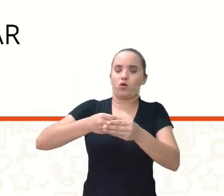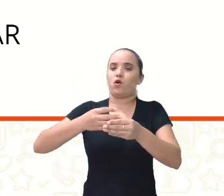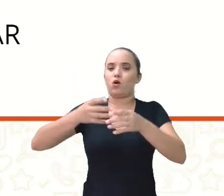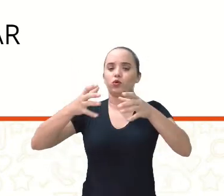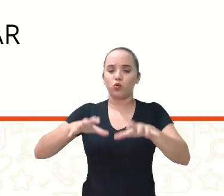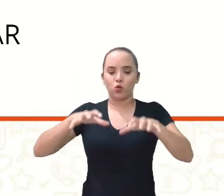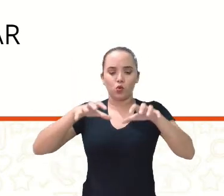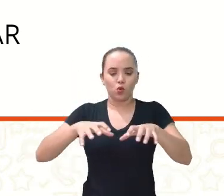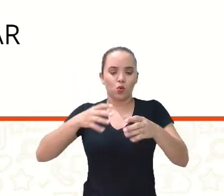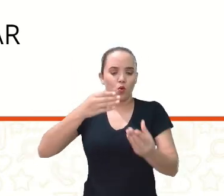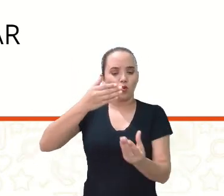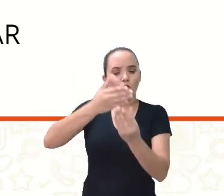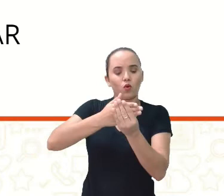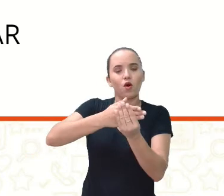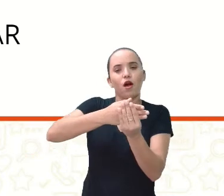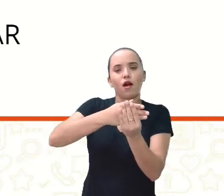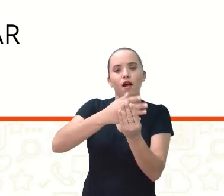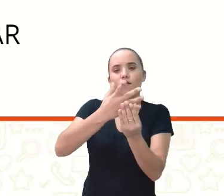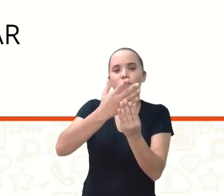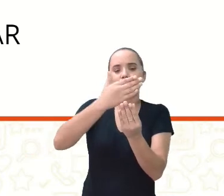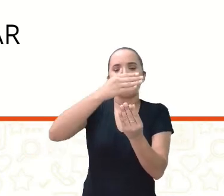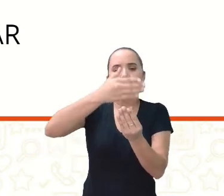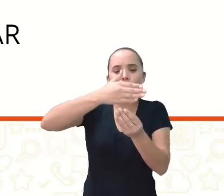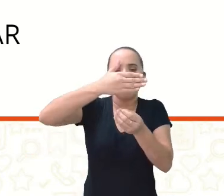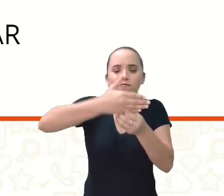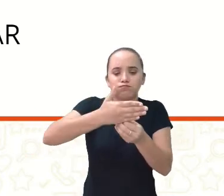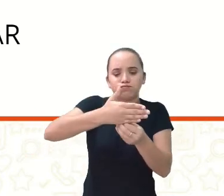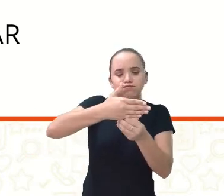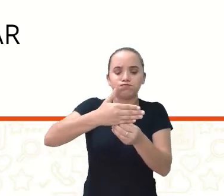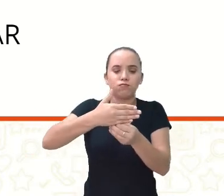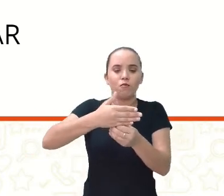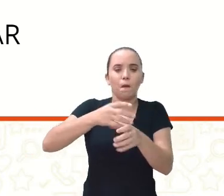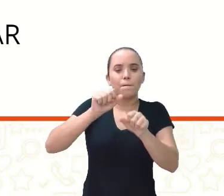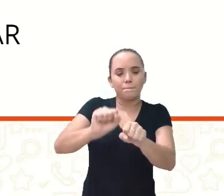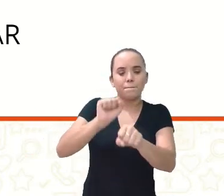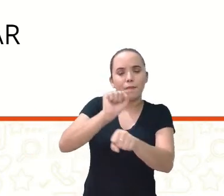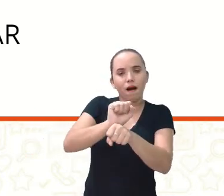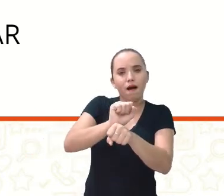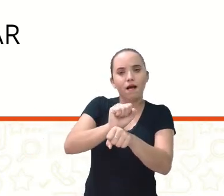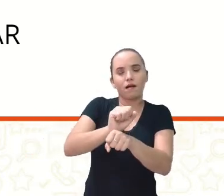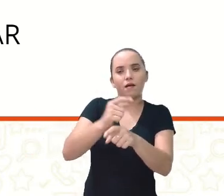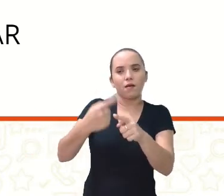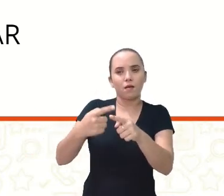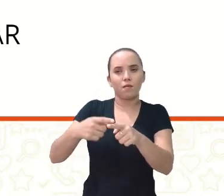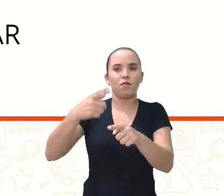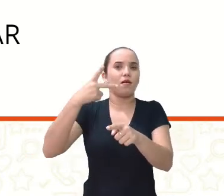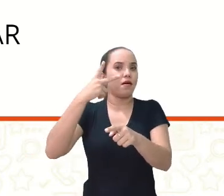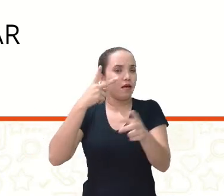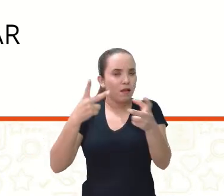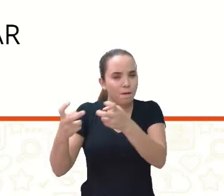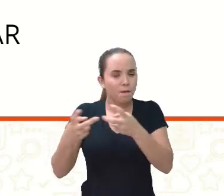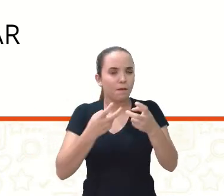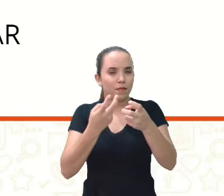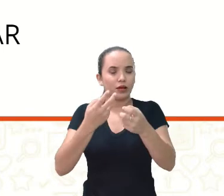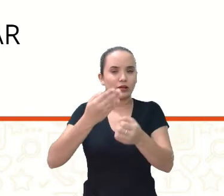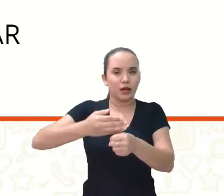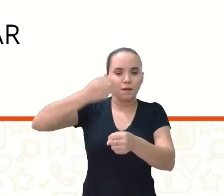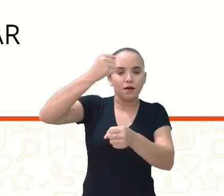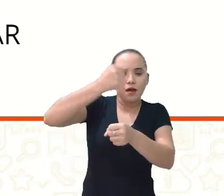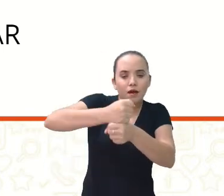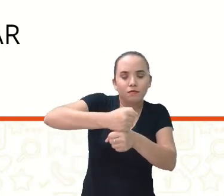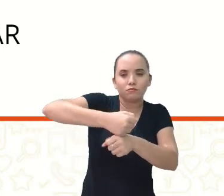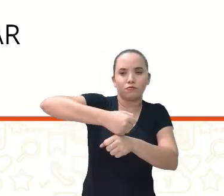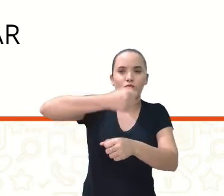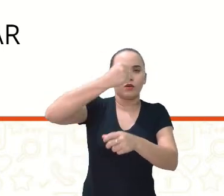fixo, onde esse estudante, ele apenas batendo, perceba que nessa uma das imagens, o estudante ele não abre a